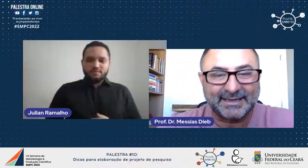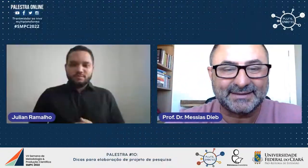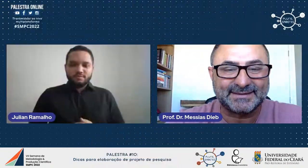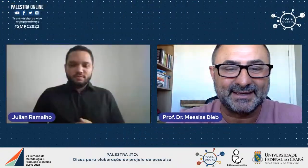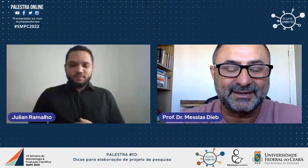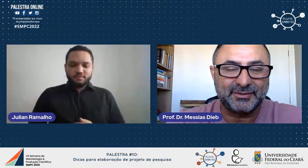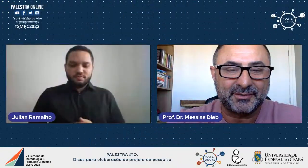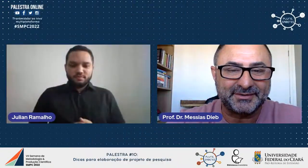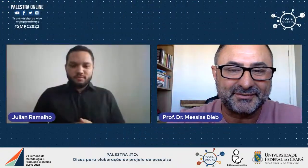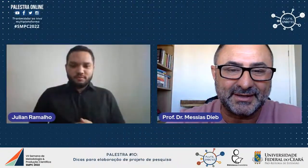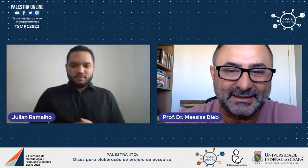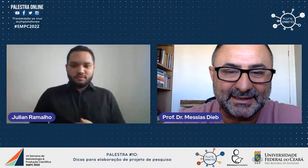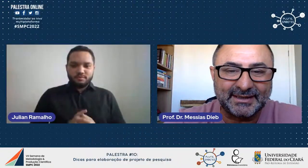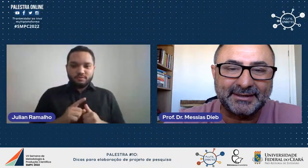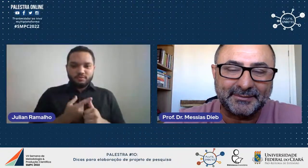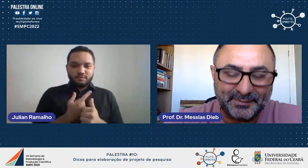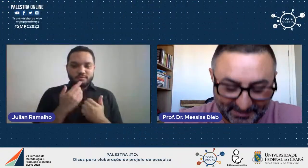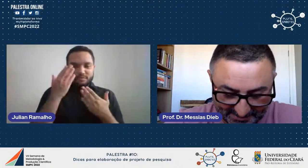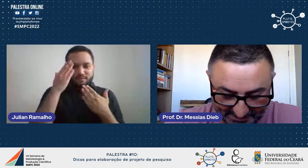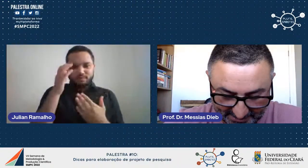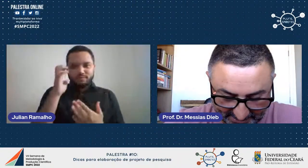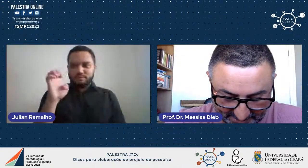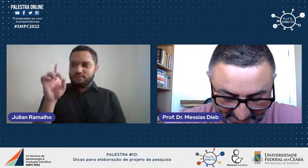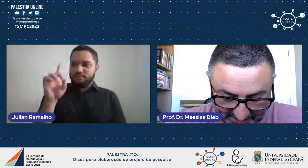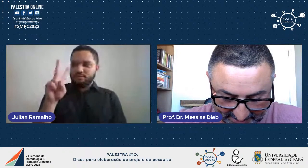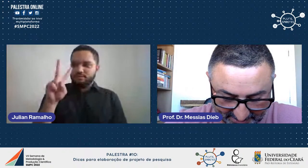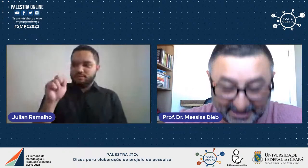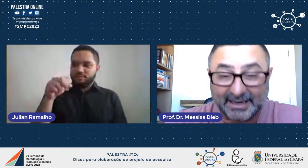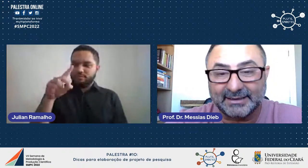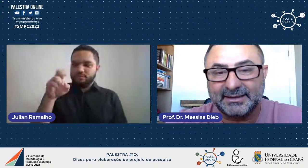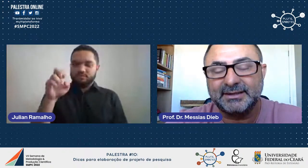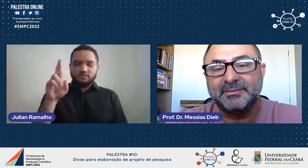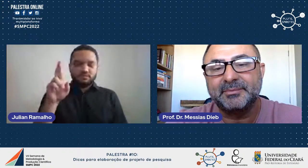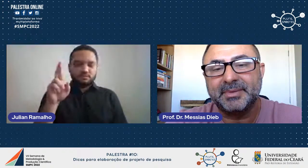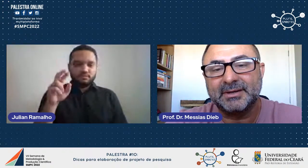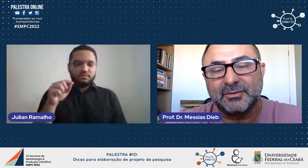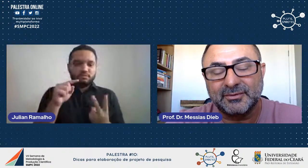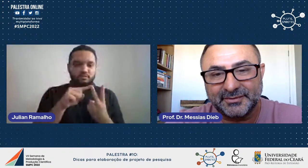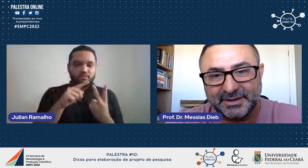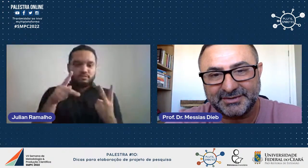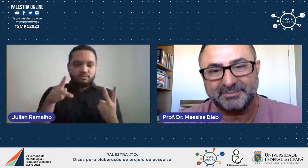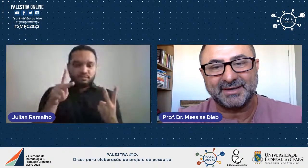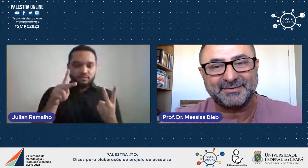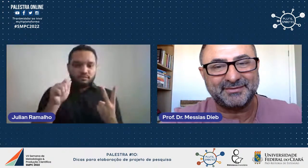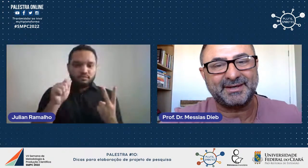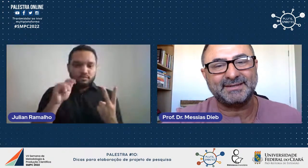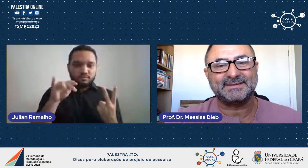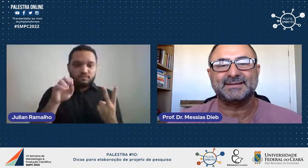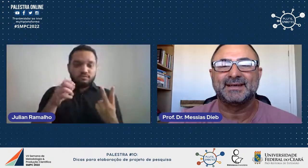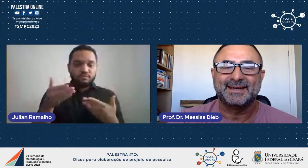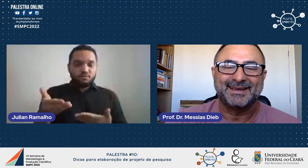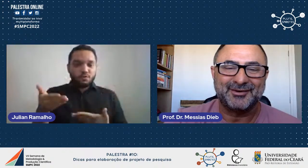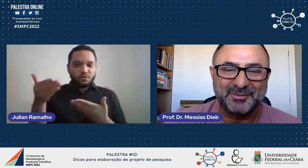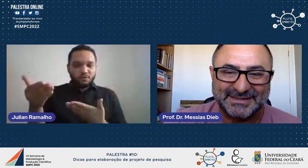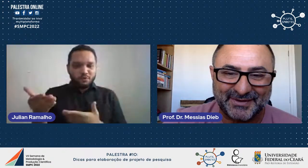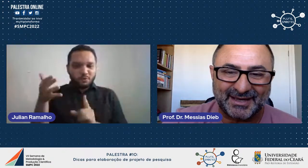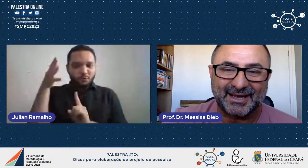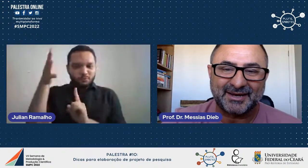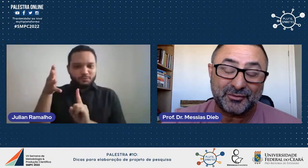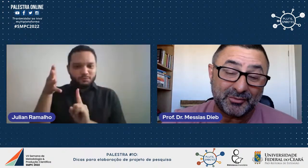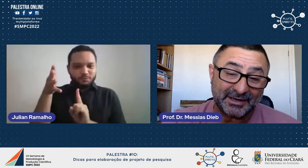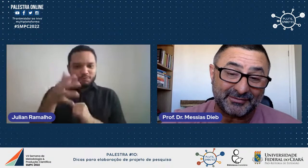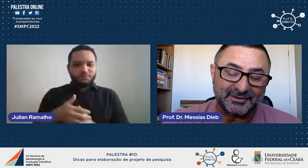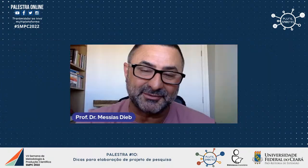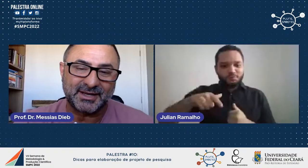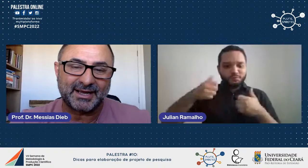começar agradecendo ao Edvander, né? E a Kaline pelo convite, mais uma vez. Como eles